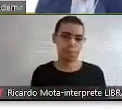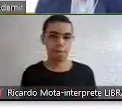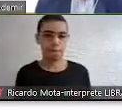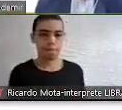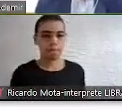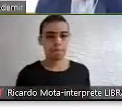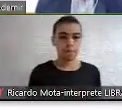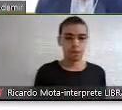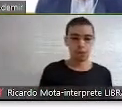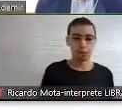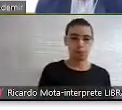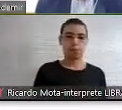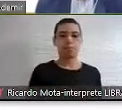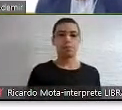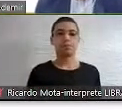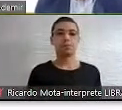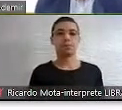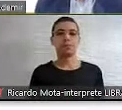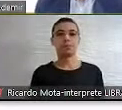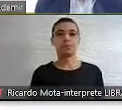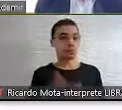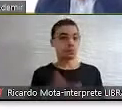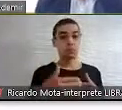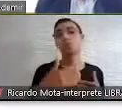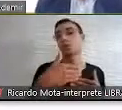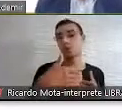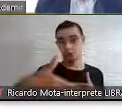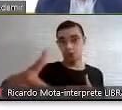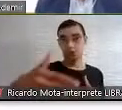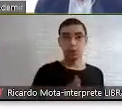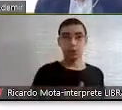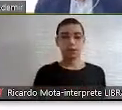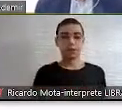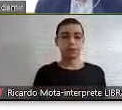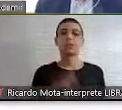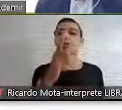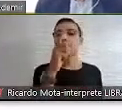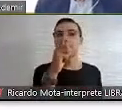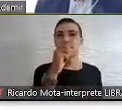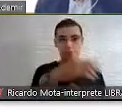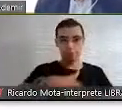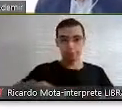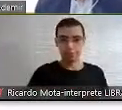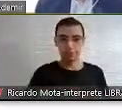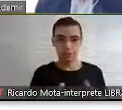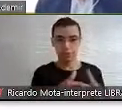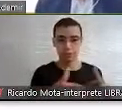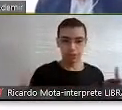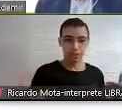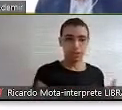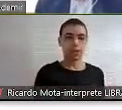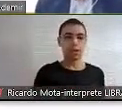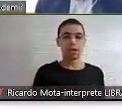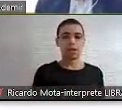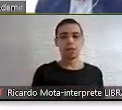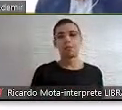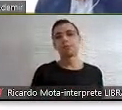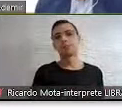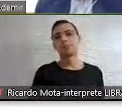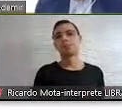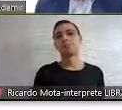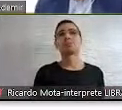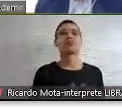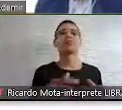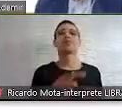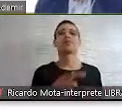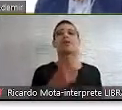Falando um pouco da manutenção de instalações hidráulicas predial, sinônimo de segurança, evitar vazamento não é